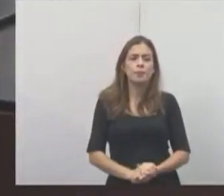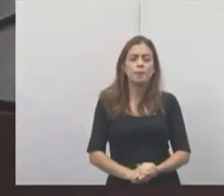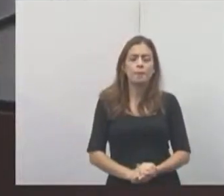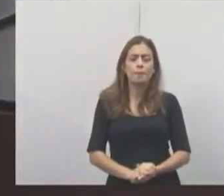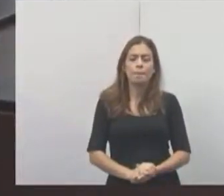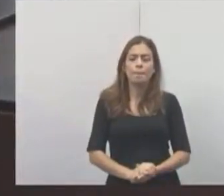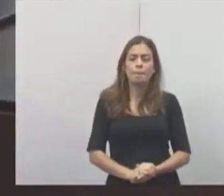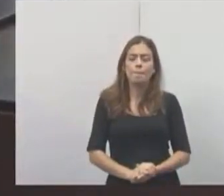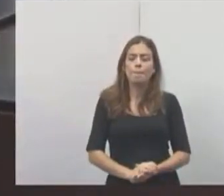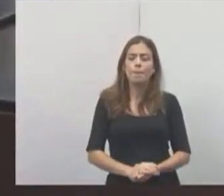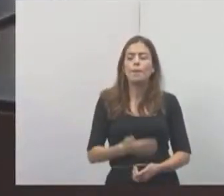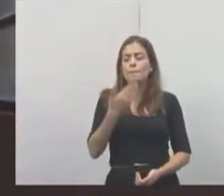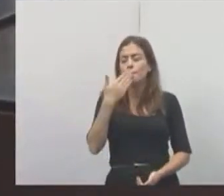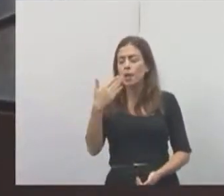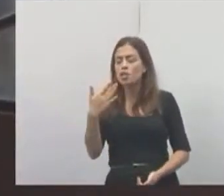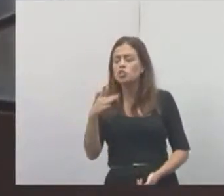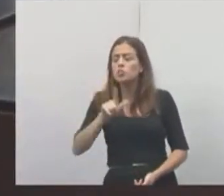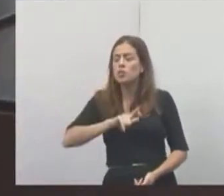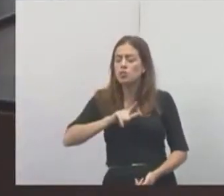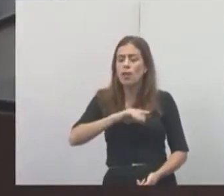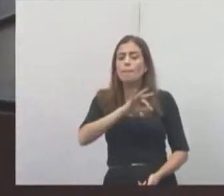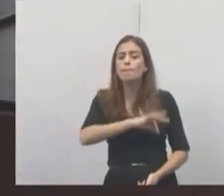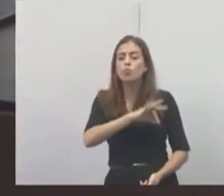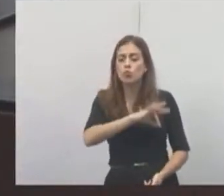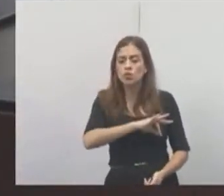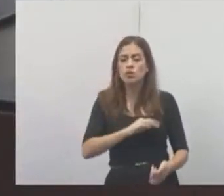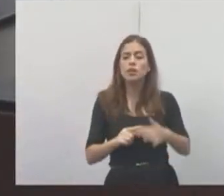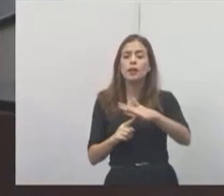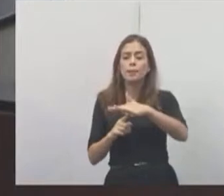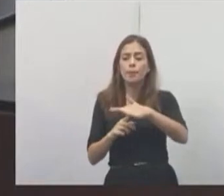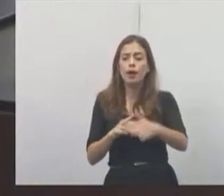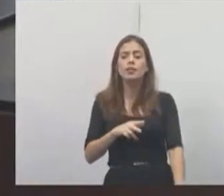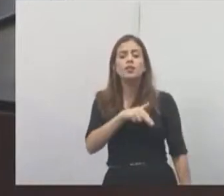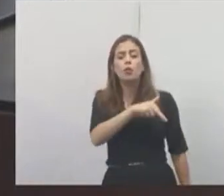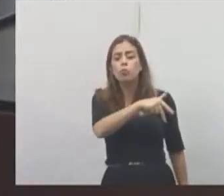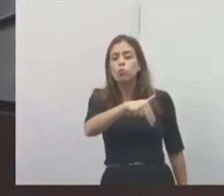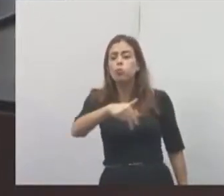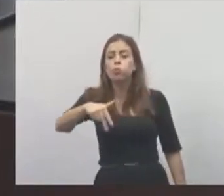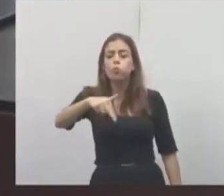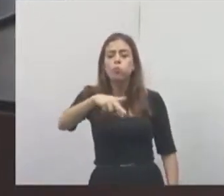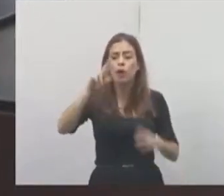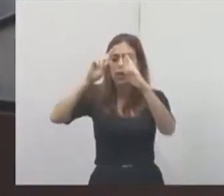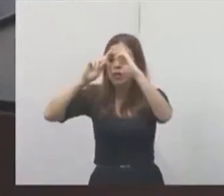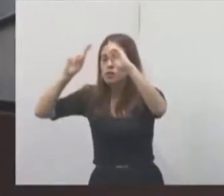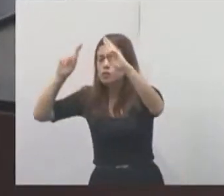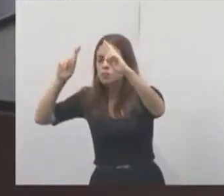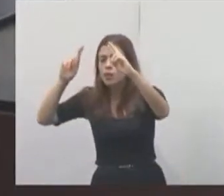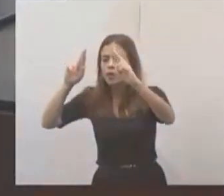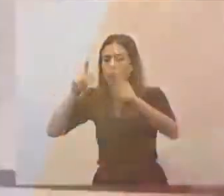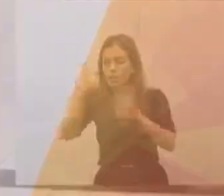que possa ter mais policiamento na praça para que as pessoas sejam respeitadas, os munícipes.